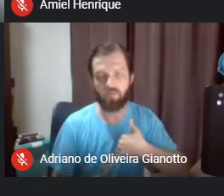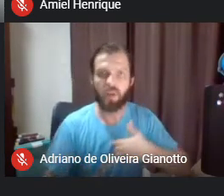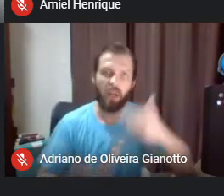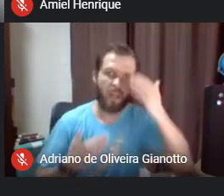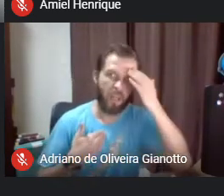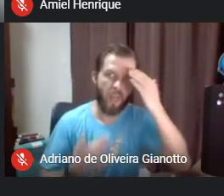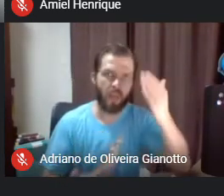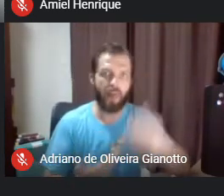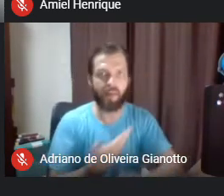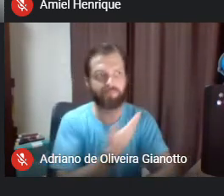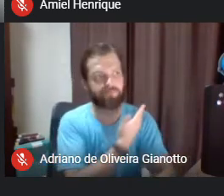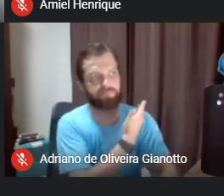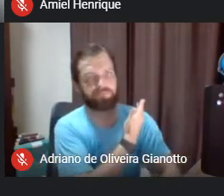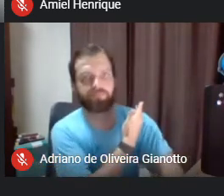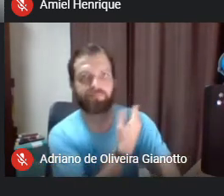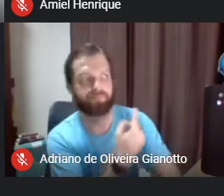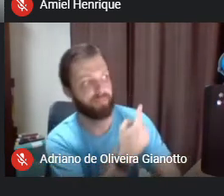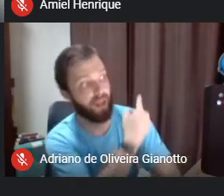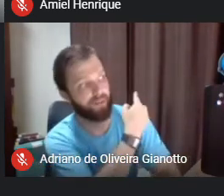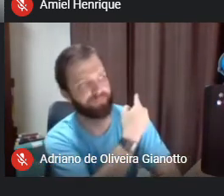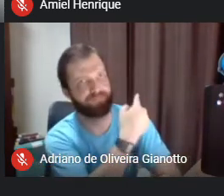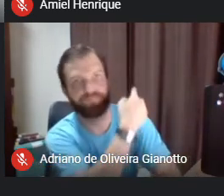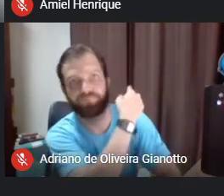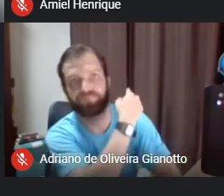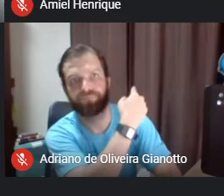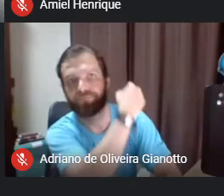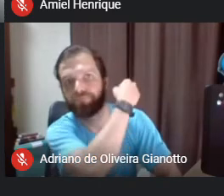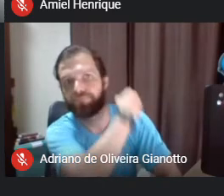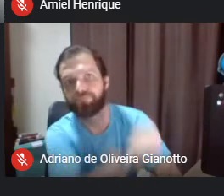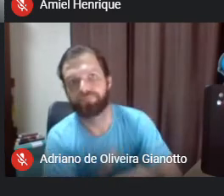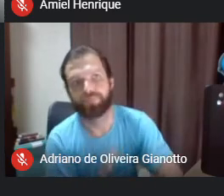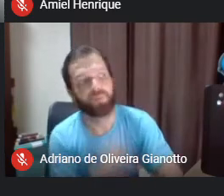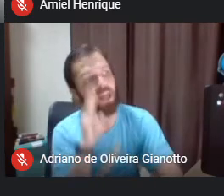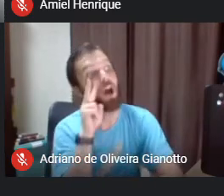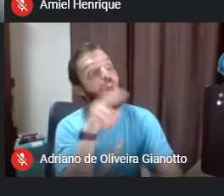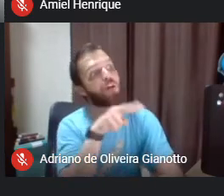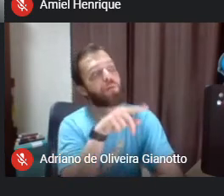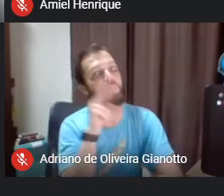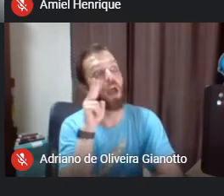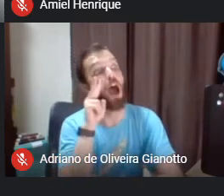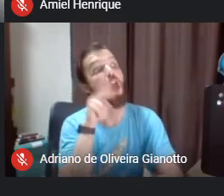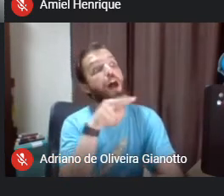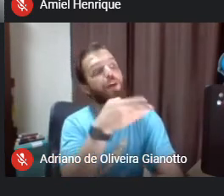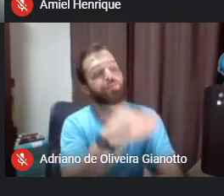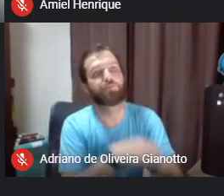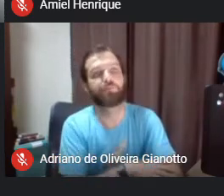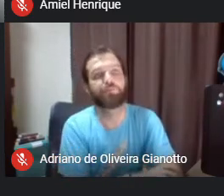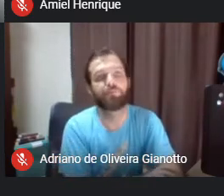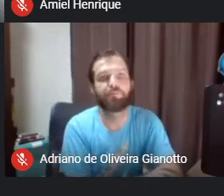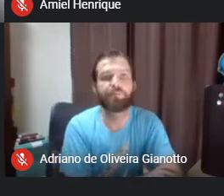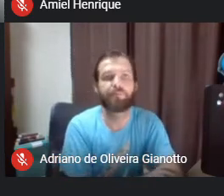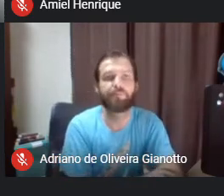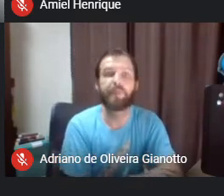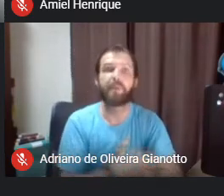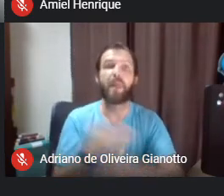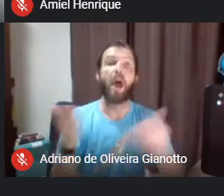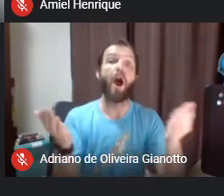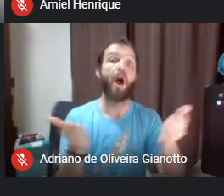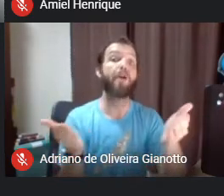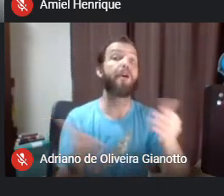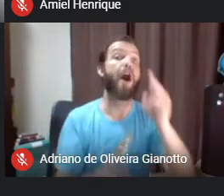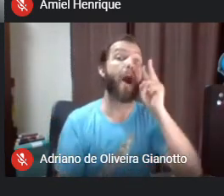disso. Até hoje, agradeço muito ao pessoal lá de trás. Olha esse